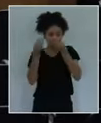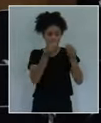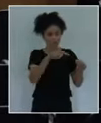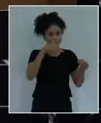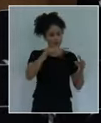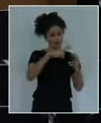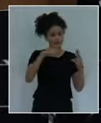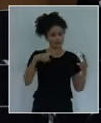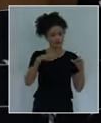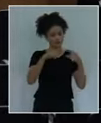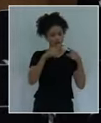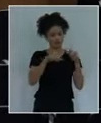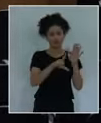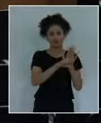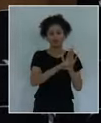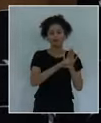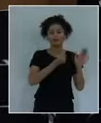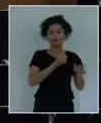Municipal número